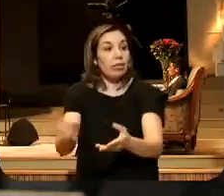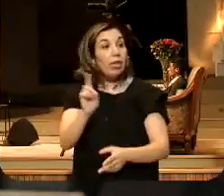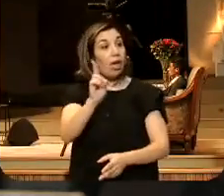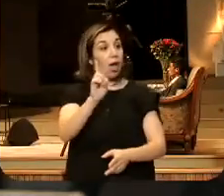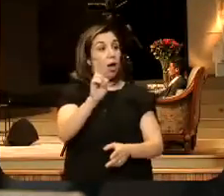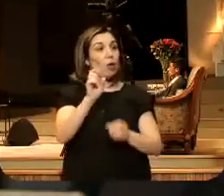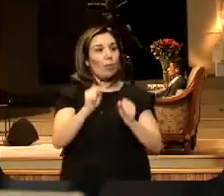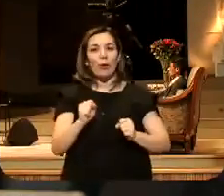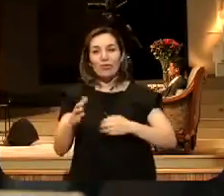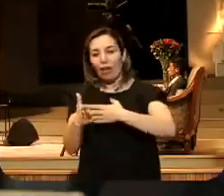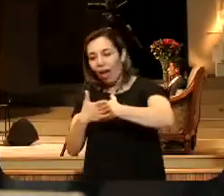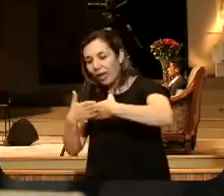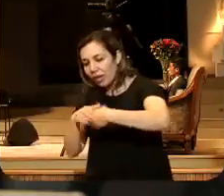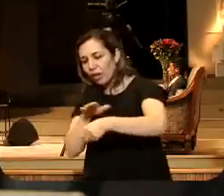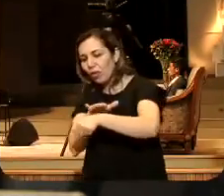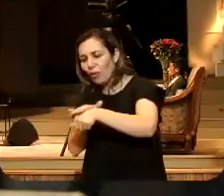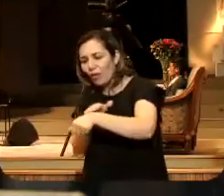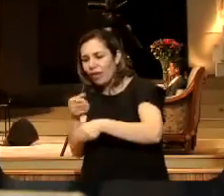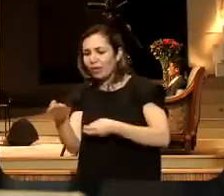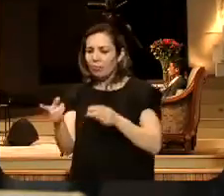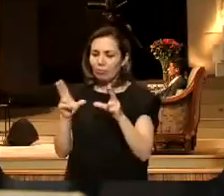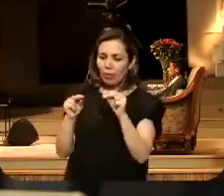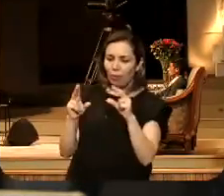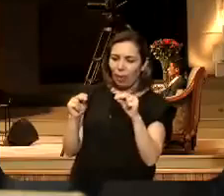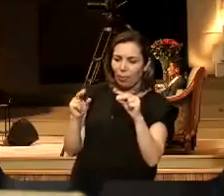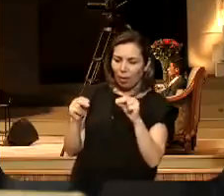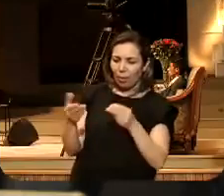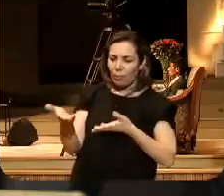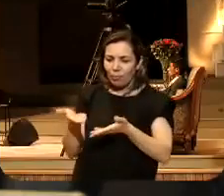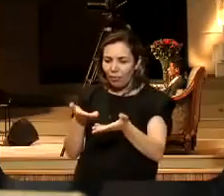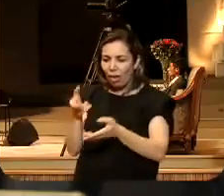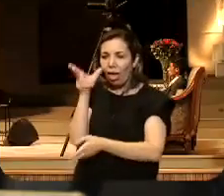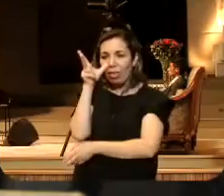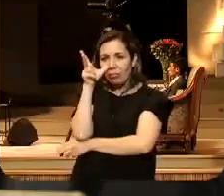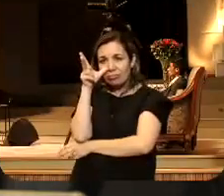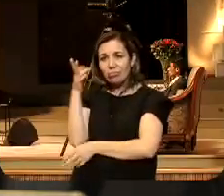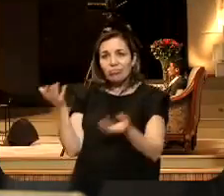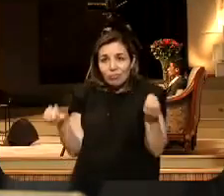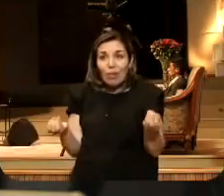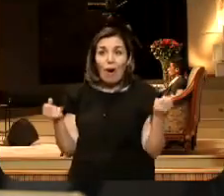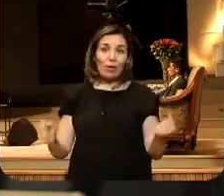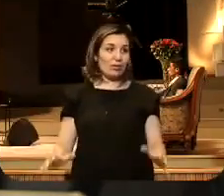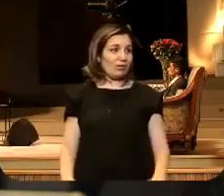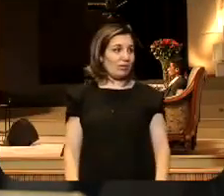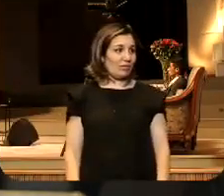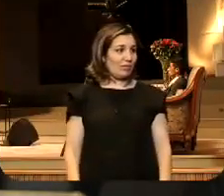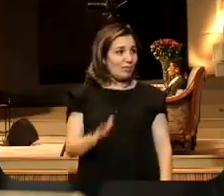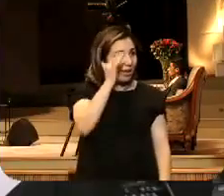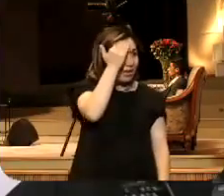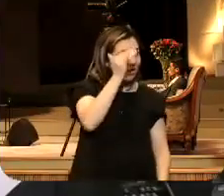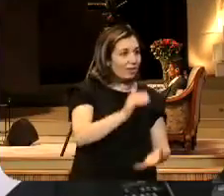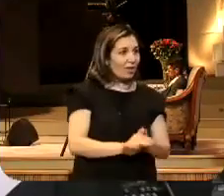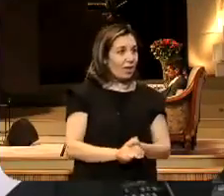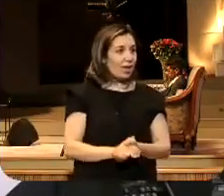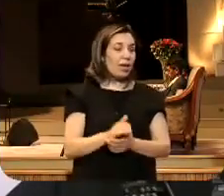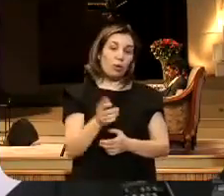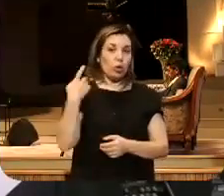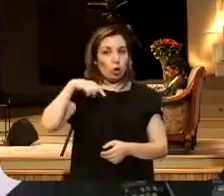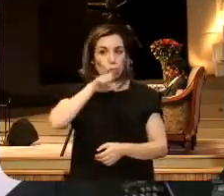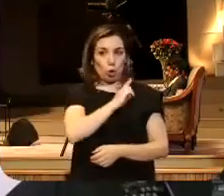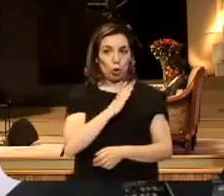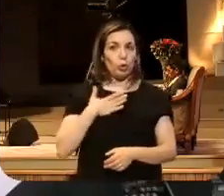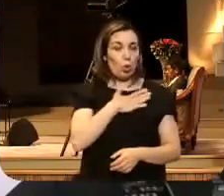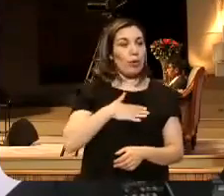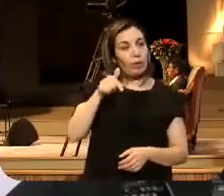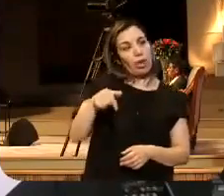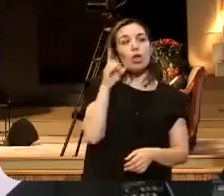Gostar é vir na igreja no domingo à noite. A gente vem porque a gente ama, mas